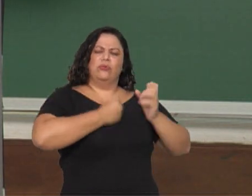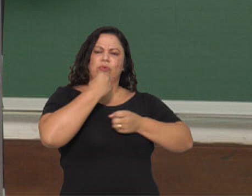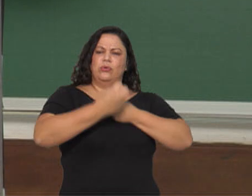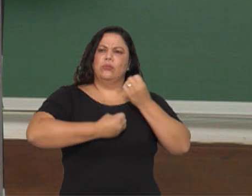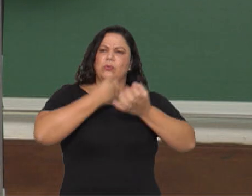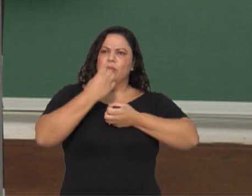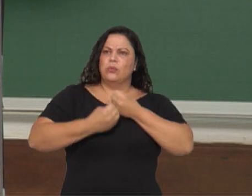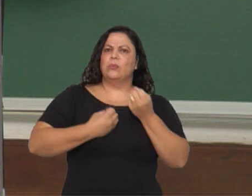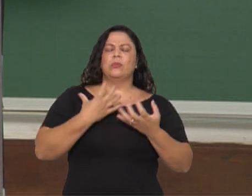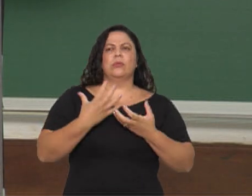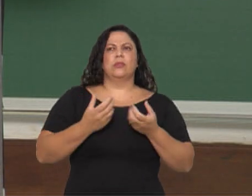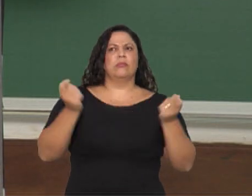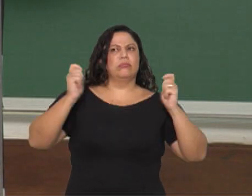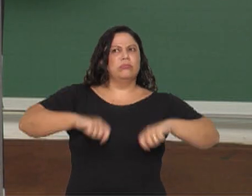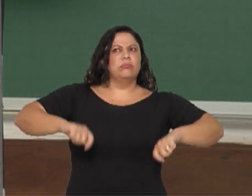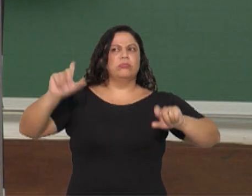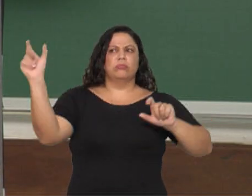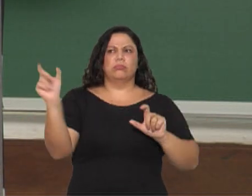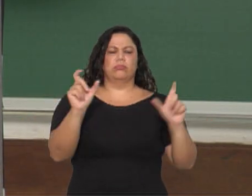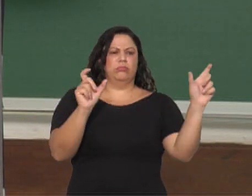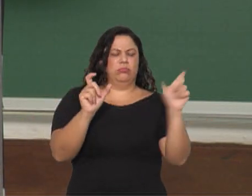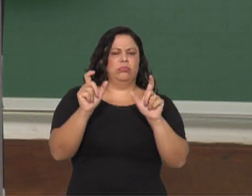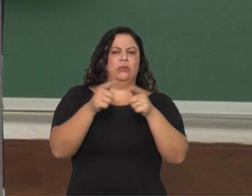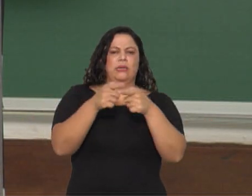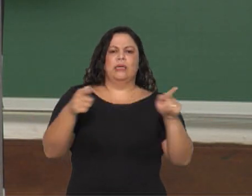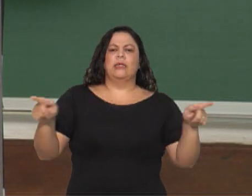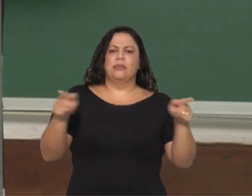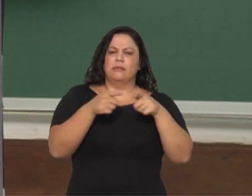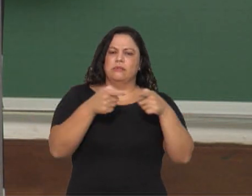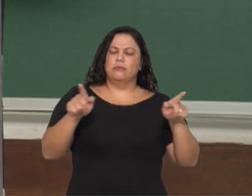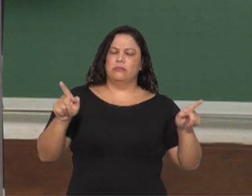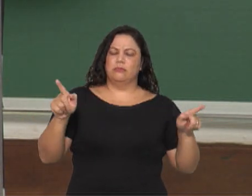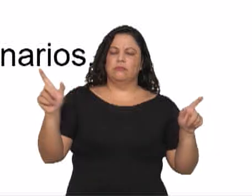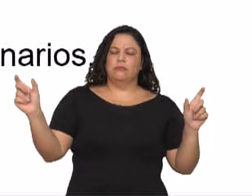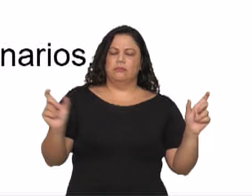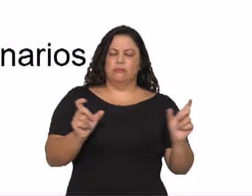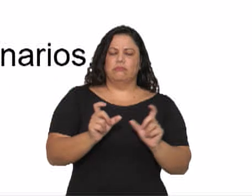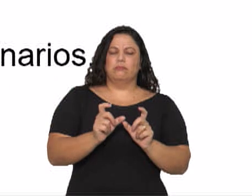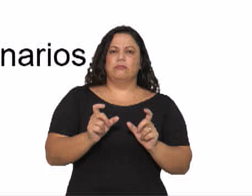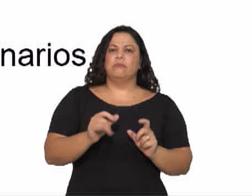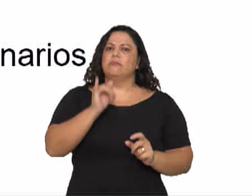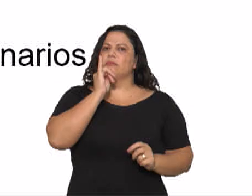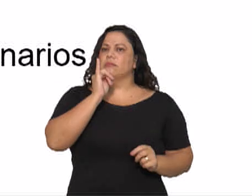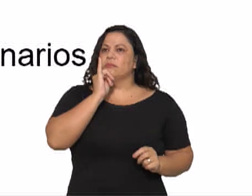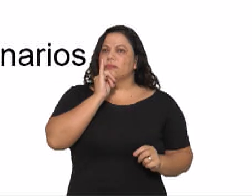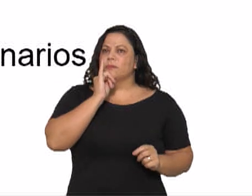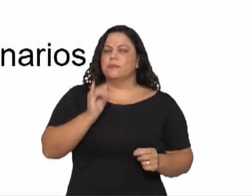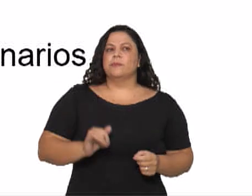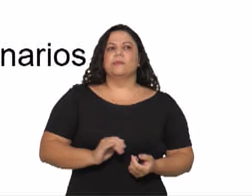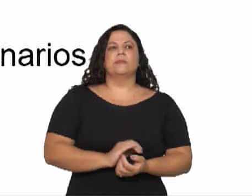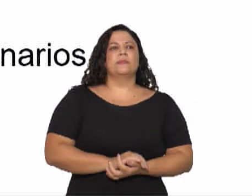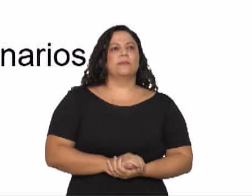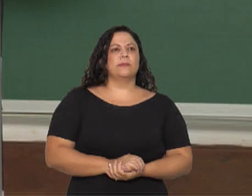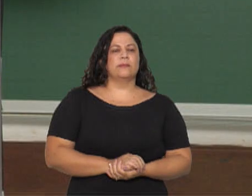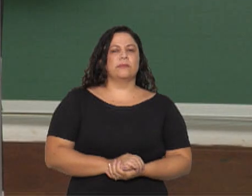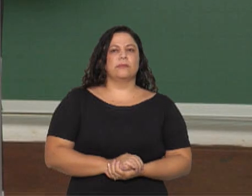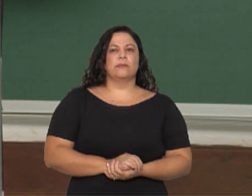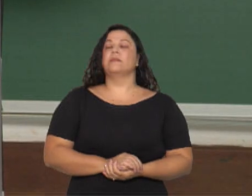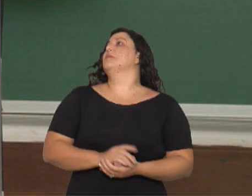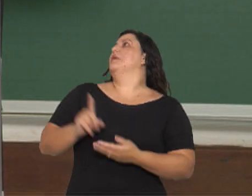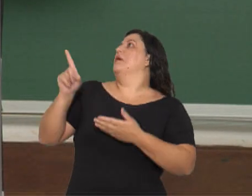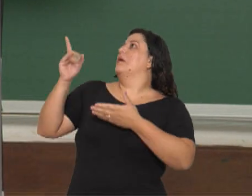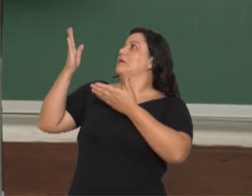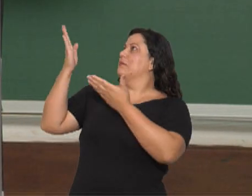estes elementos gramaticales, o condicional, ¿sí? Por exemplo, aqui temos um